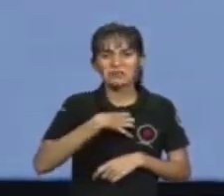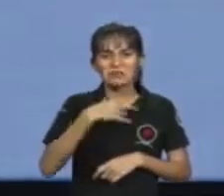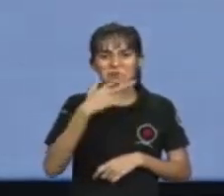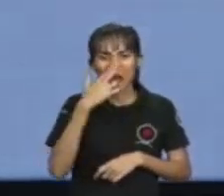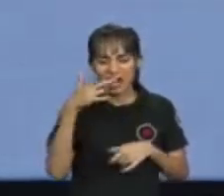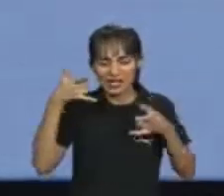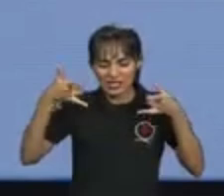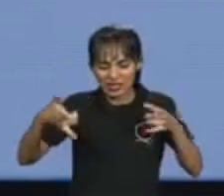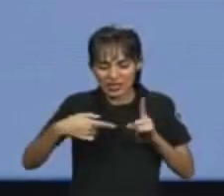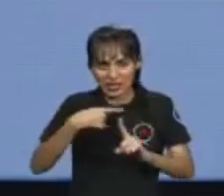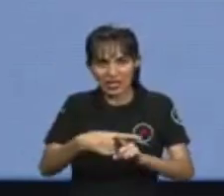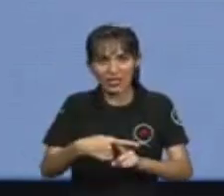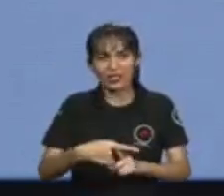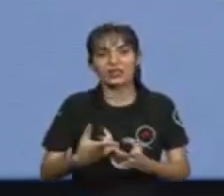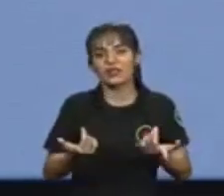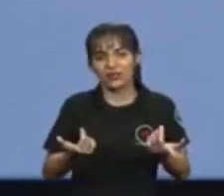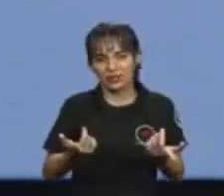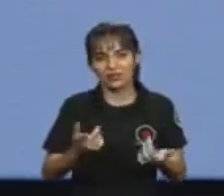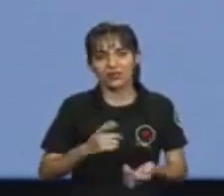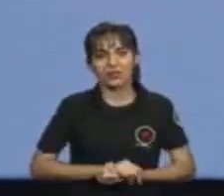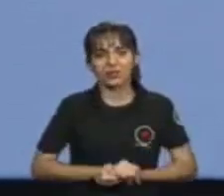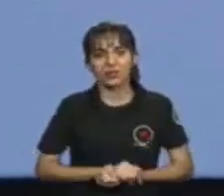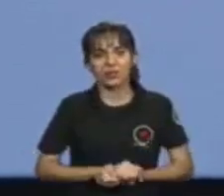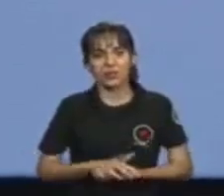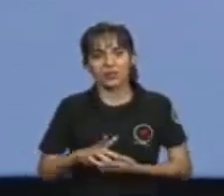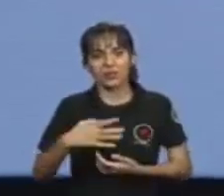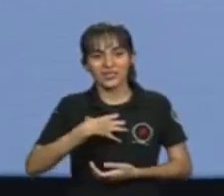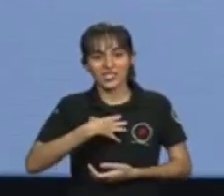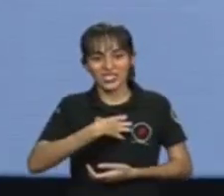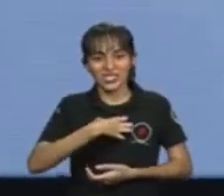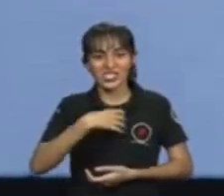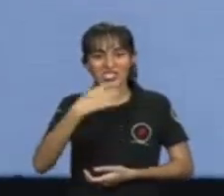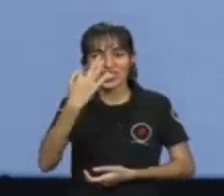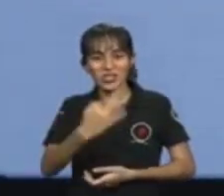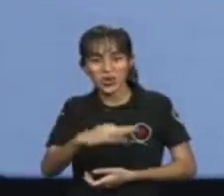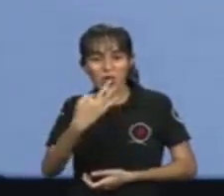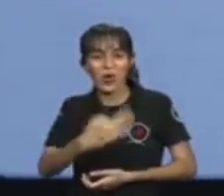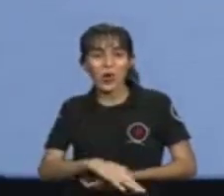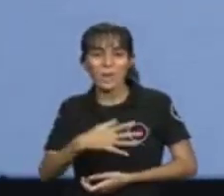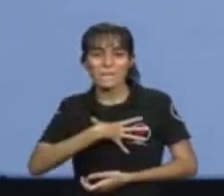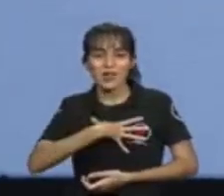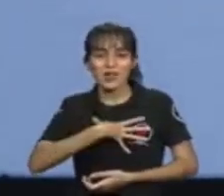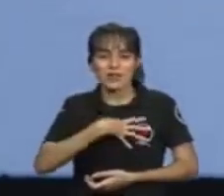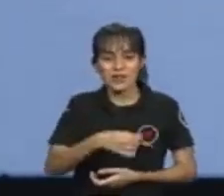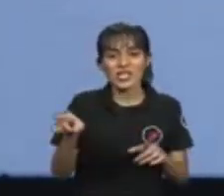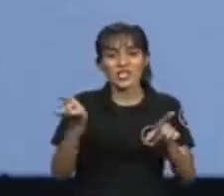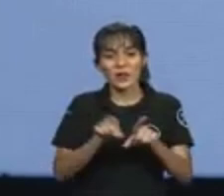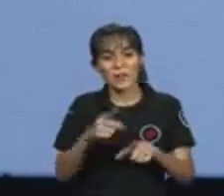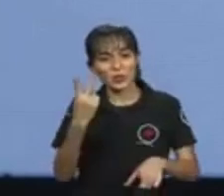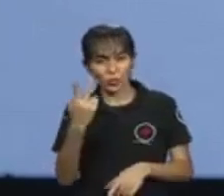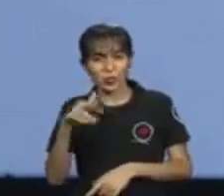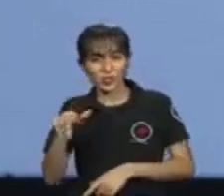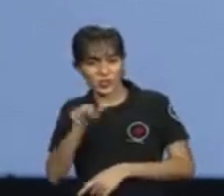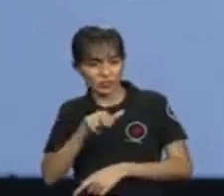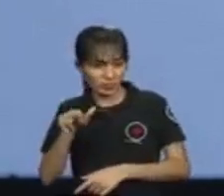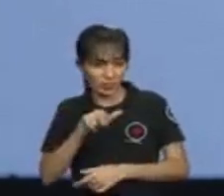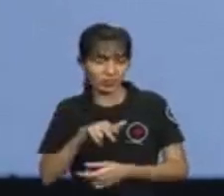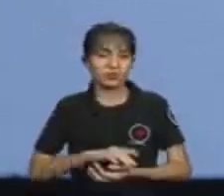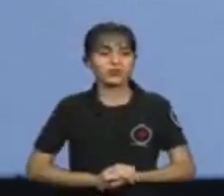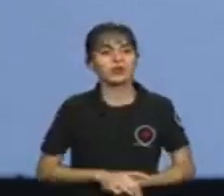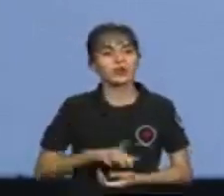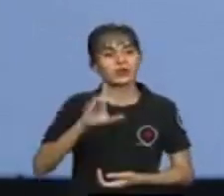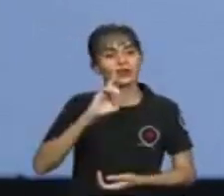a dor das pessoas que eu mais amo, que são as minhas duas filhas e as minhas duas irmãs que eu criei como filha. E naquele dia o Senhor